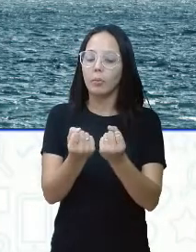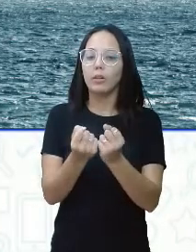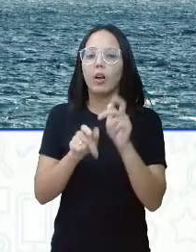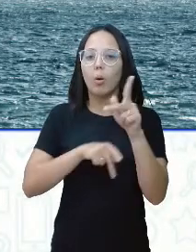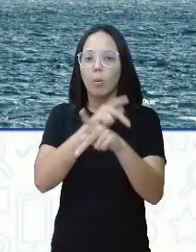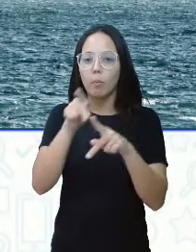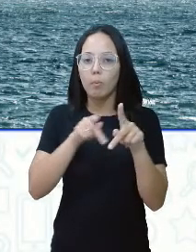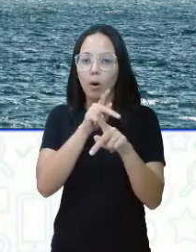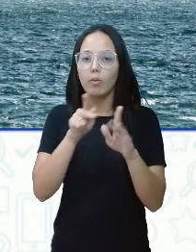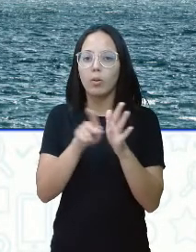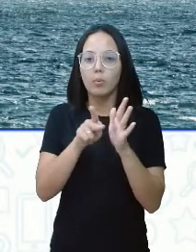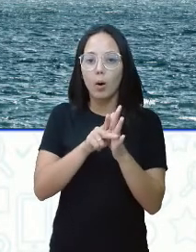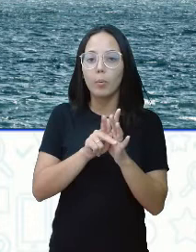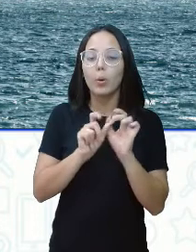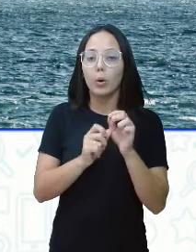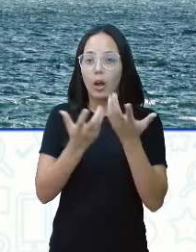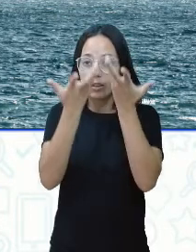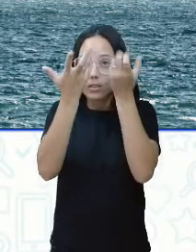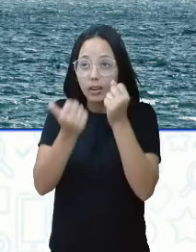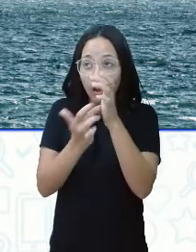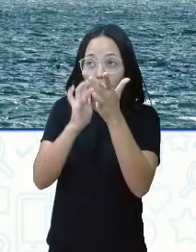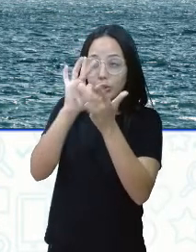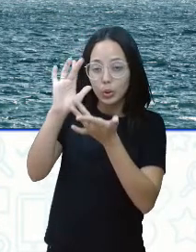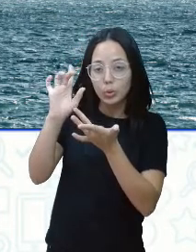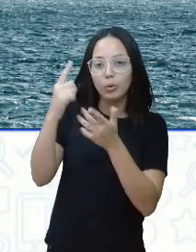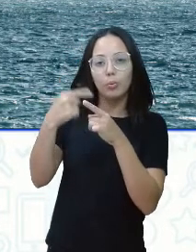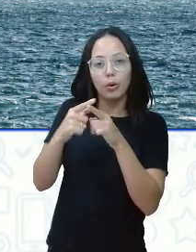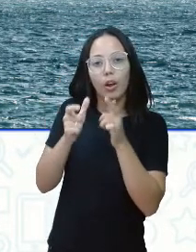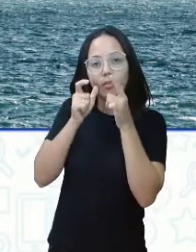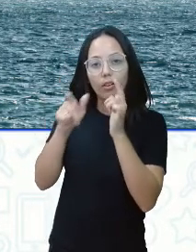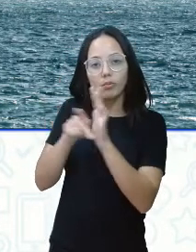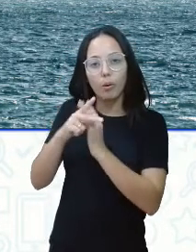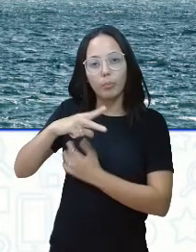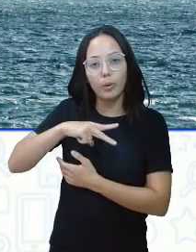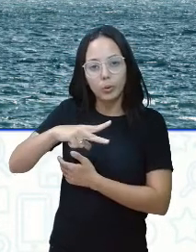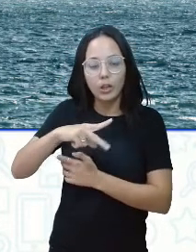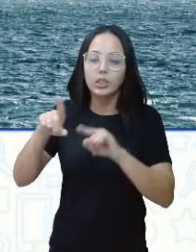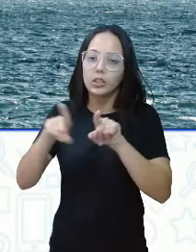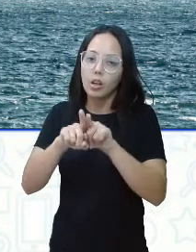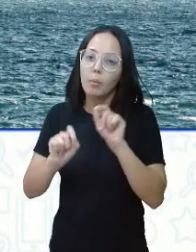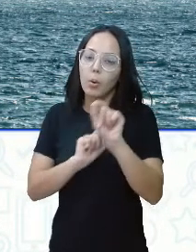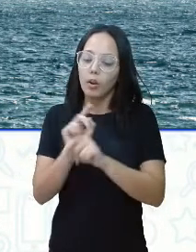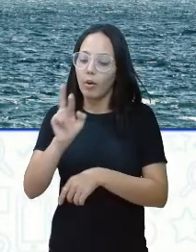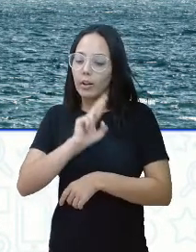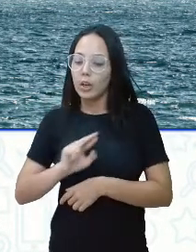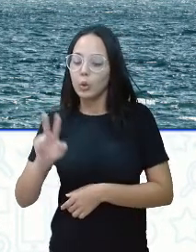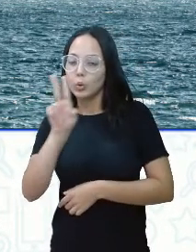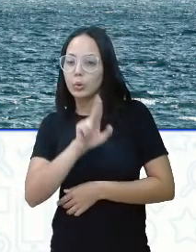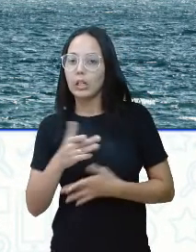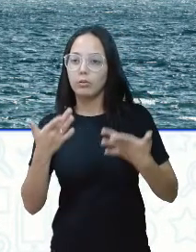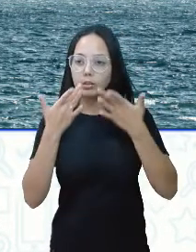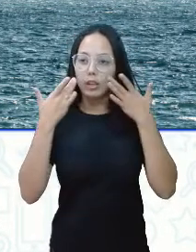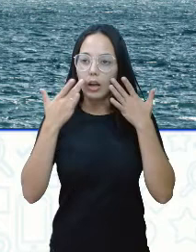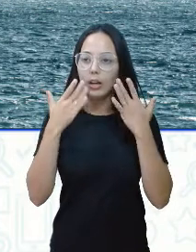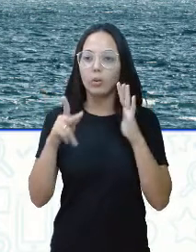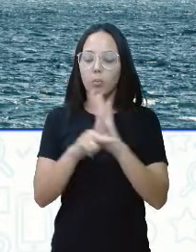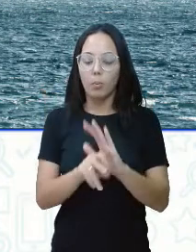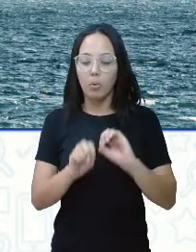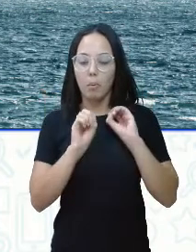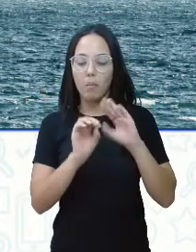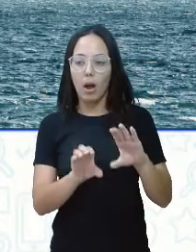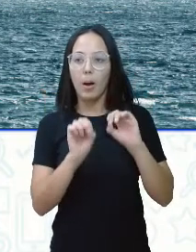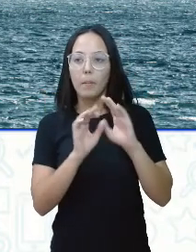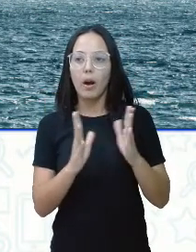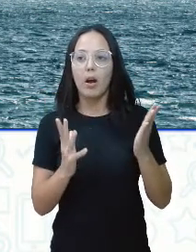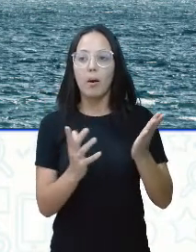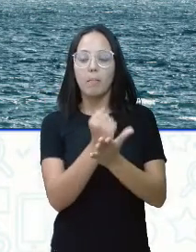população indígena ao cristianismo na época, que era interesse português, os religiosos utilizaram o teatro como instrumento de doutrinação, no